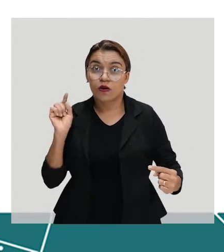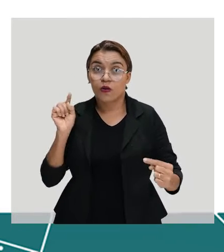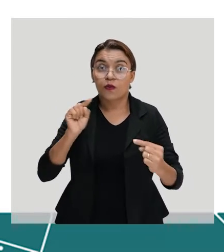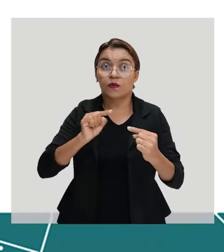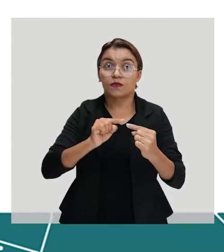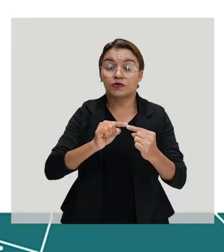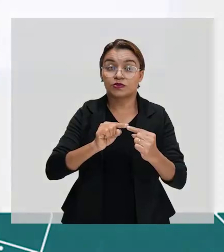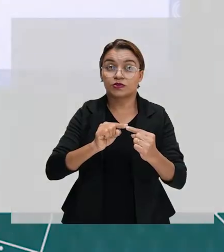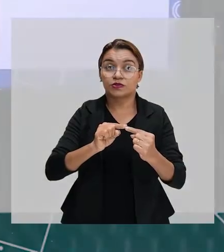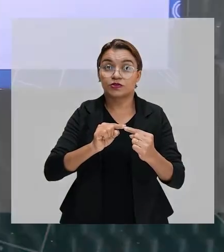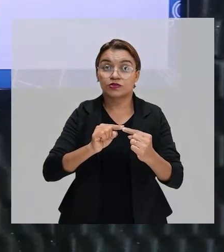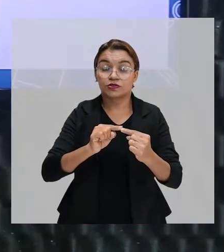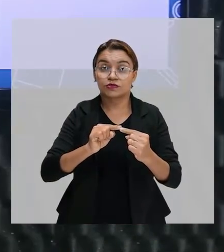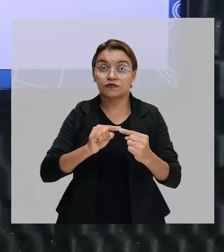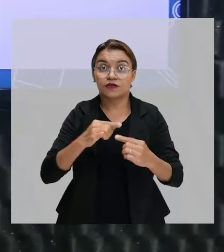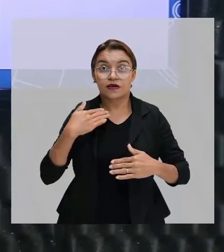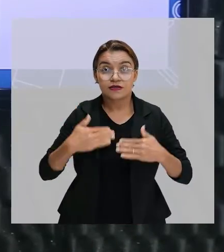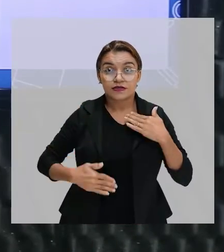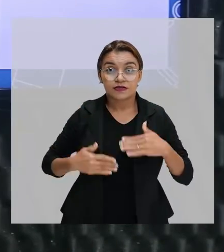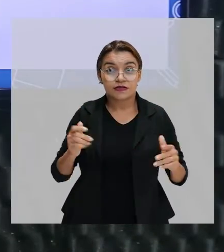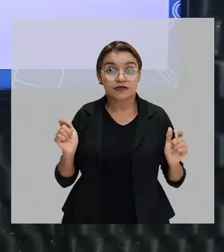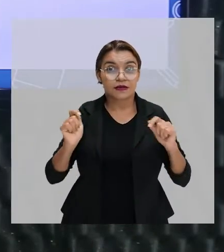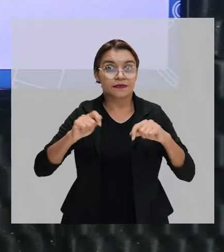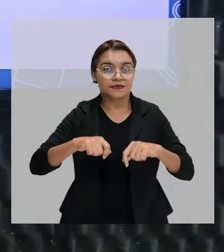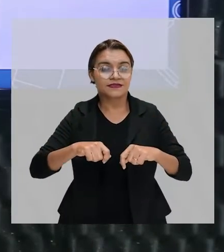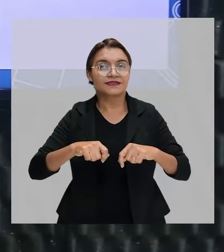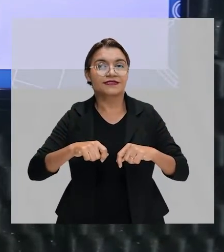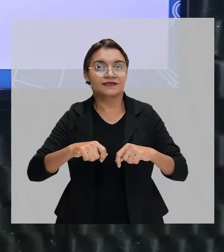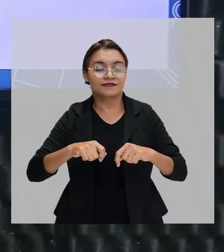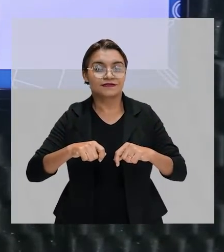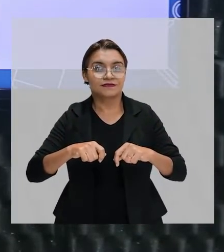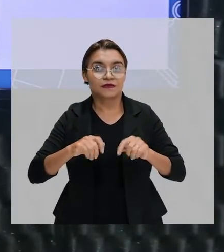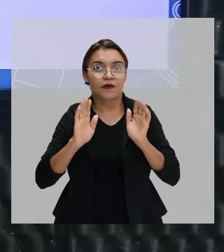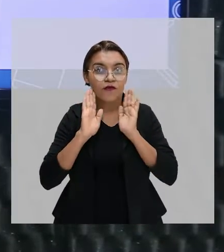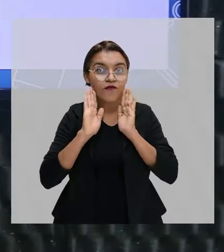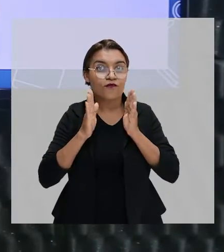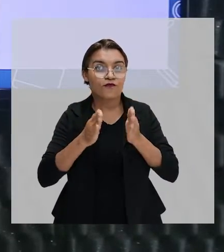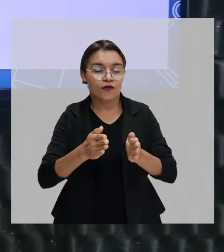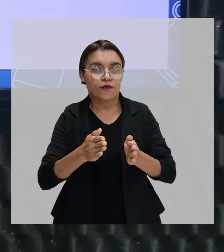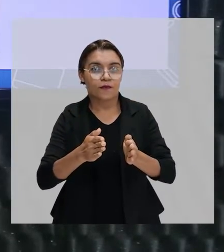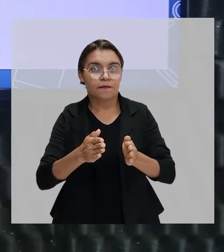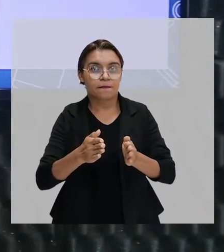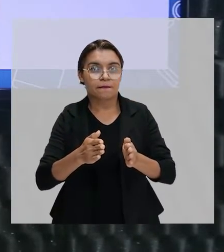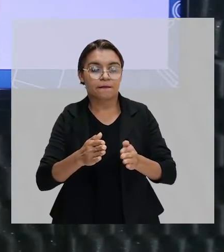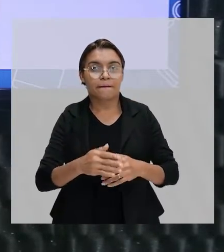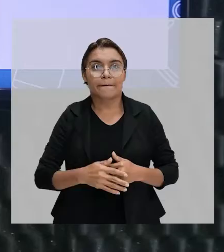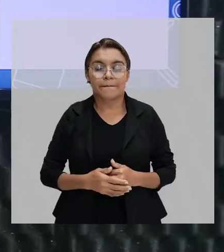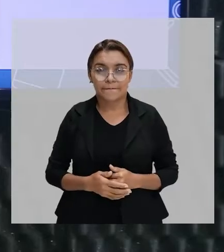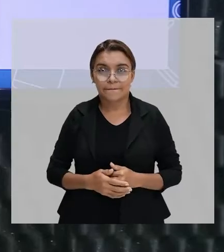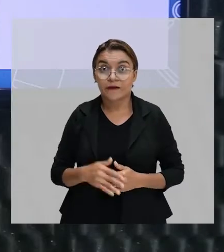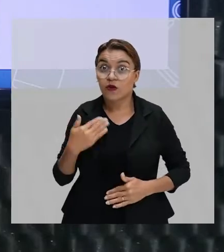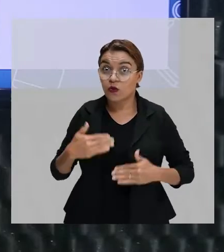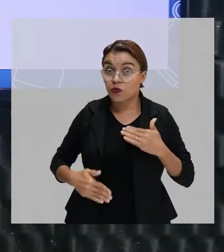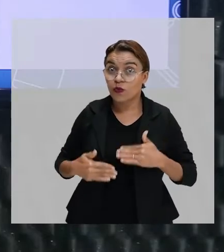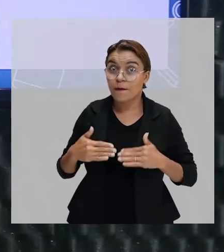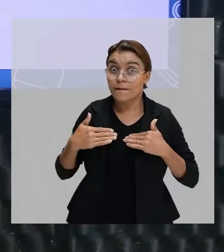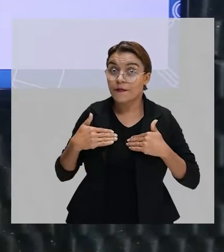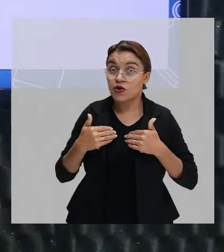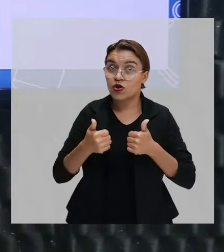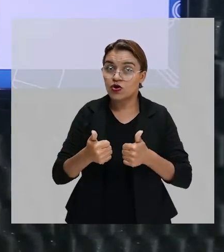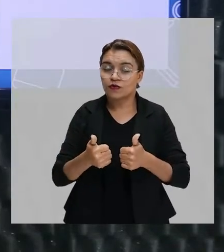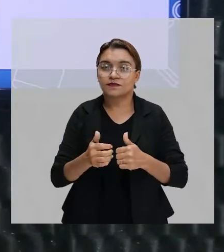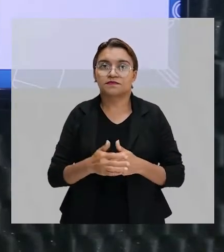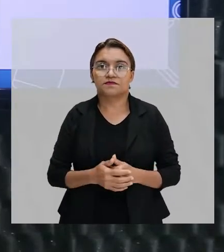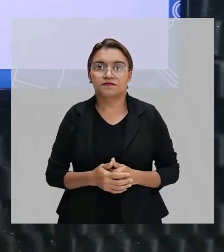a melhoria das capacidades físicas dele para melhoria do seu rendimento